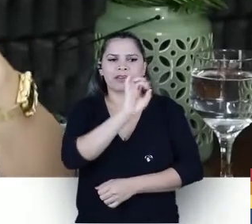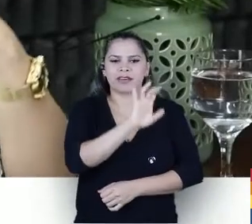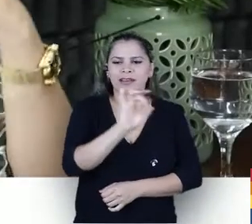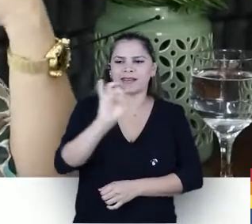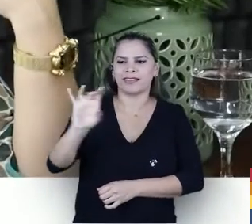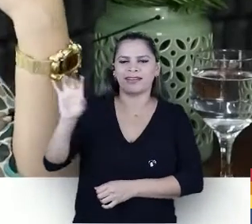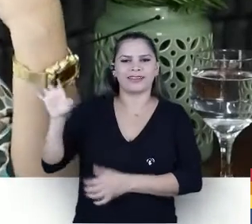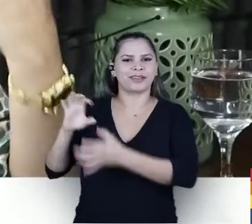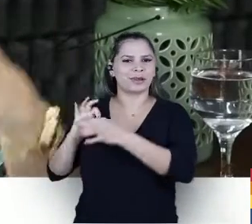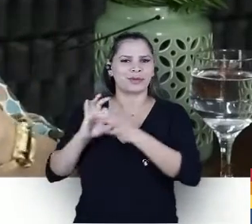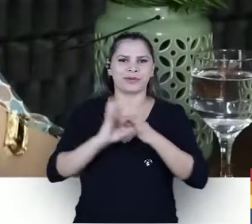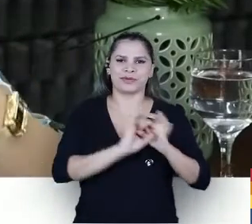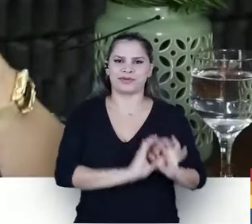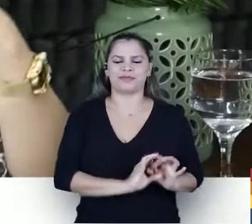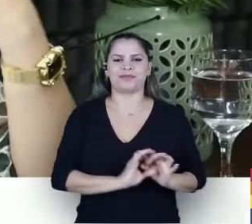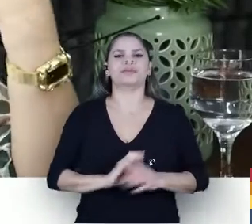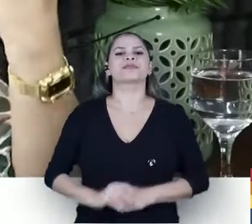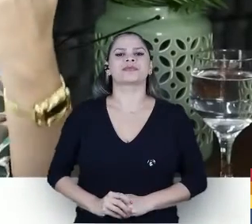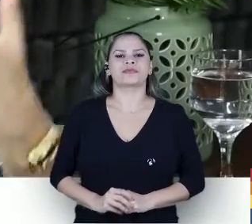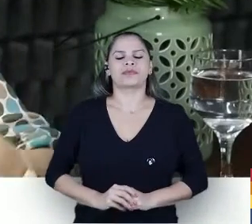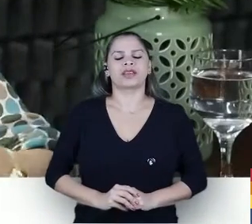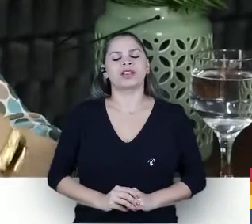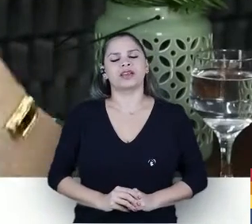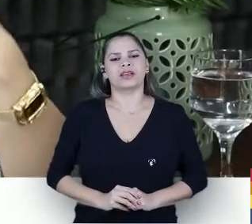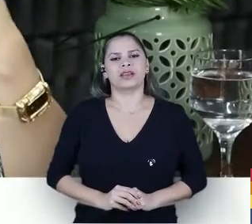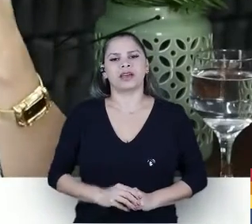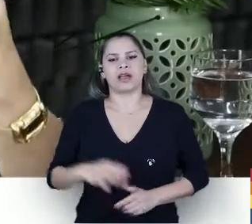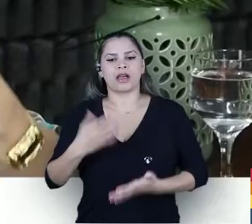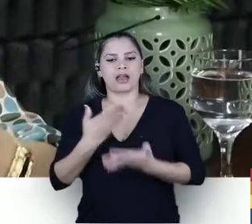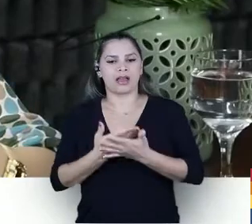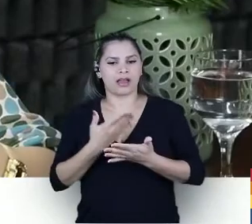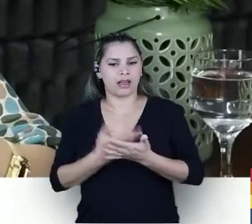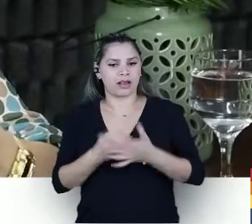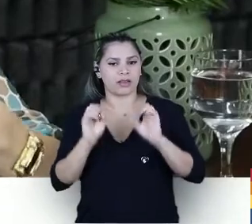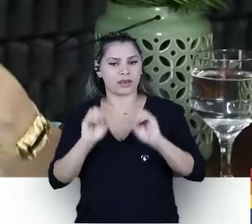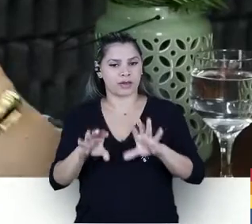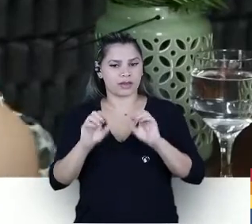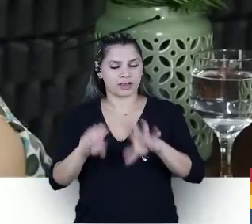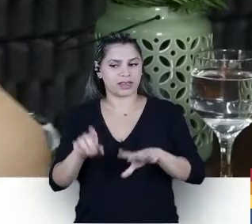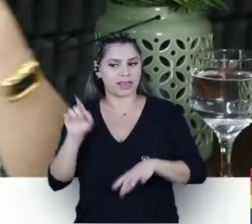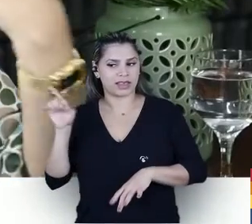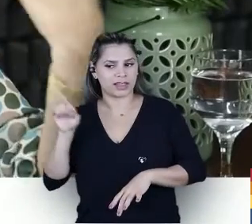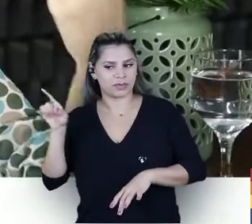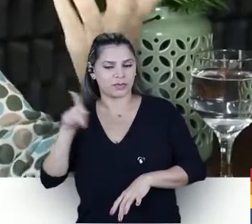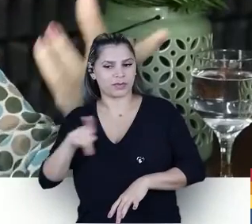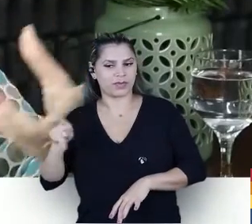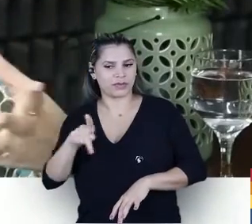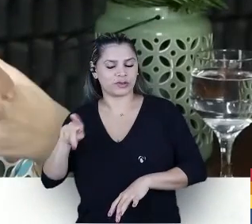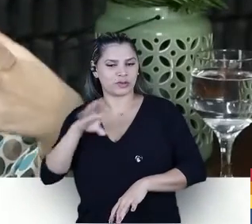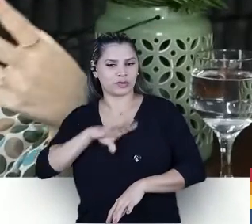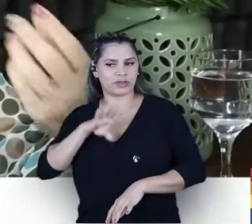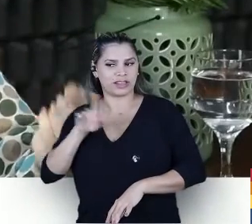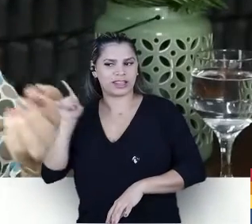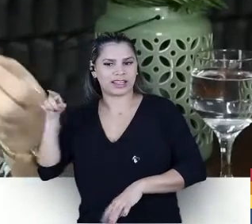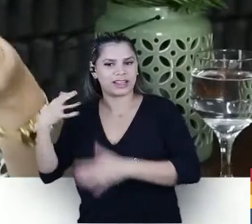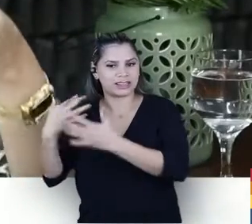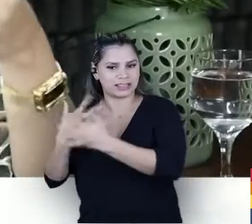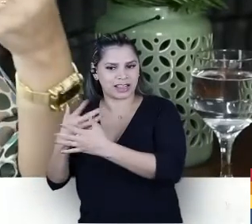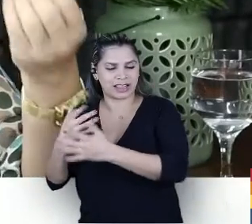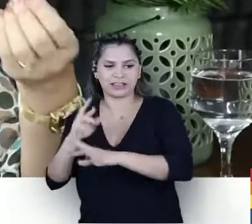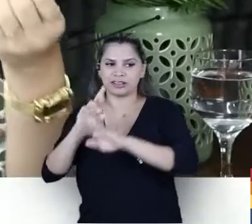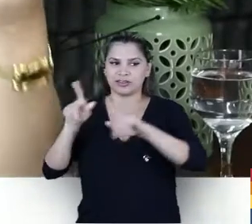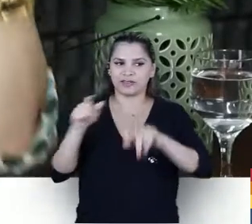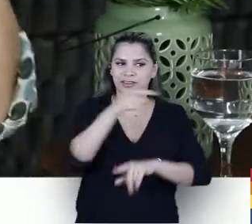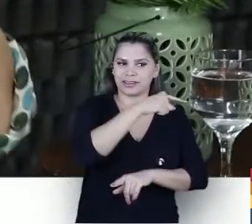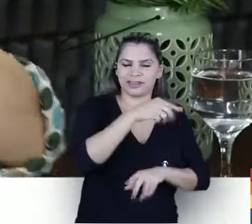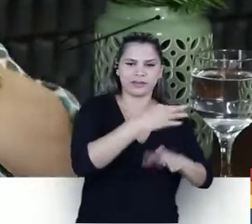desafio, né, de fazer essa adaptação, de readaptar de acordo com o contexto. A aula que eu ministro em determinada cidade